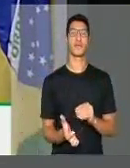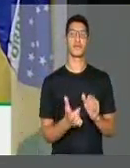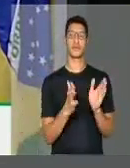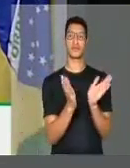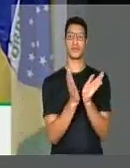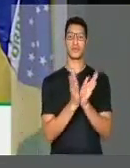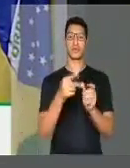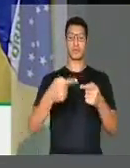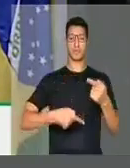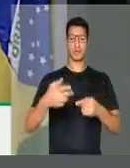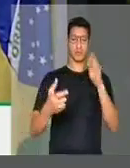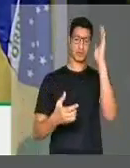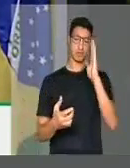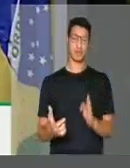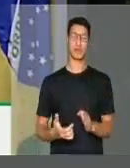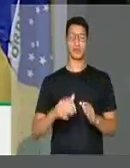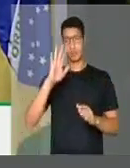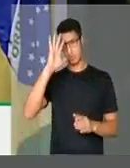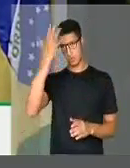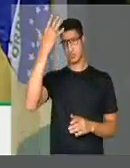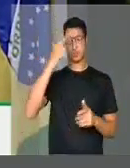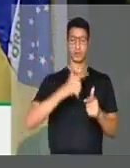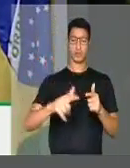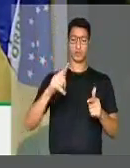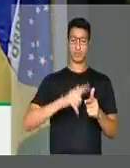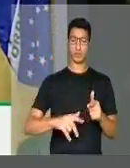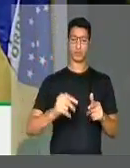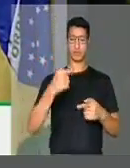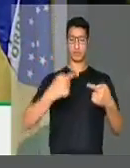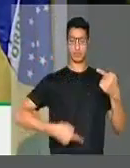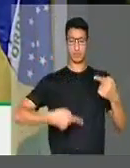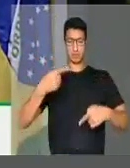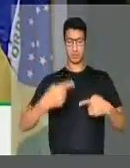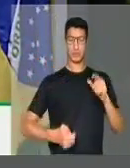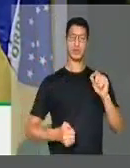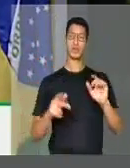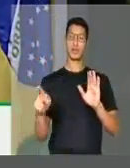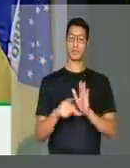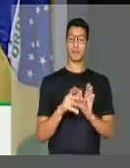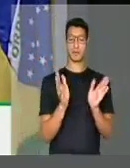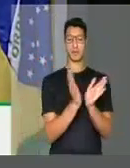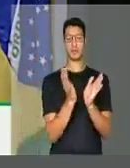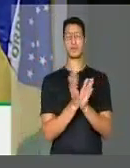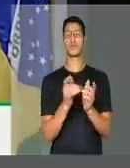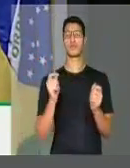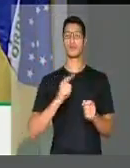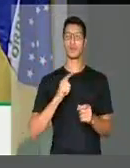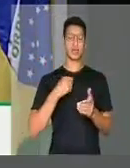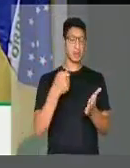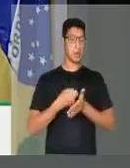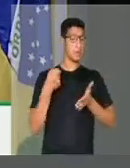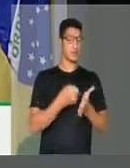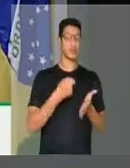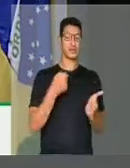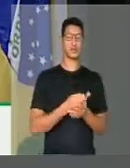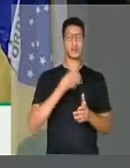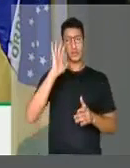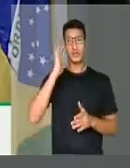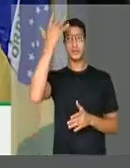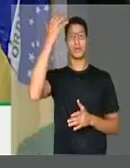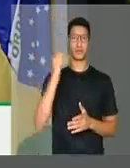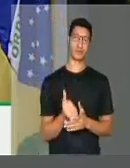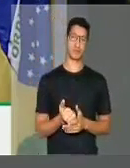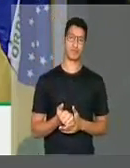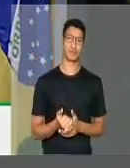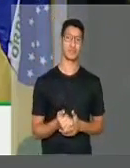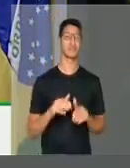da classe política no Brasil de resolver os problemas políticos que a própria classe política tem a obrigação de